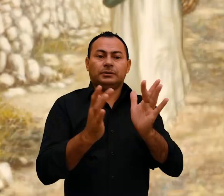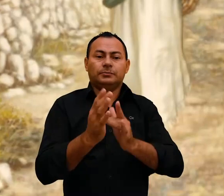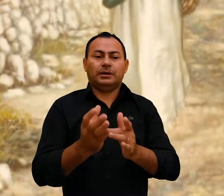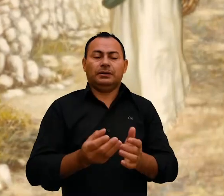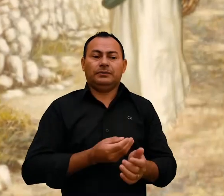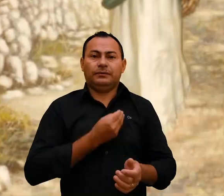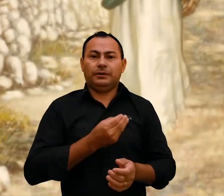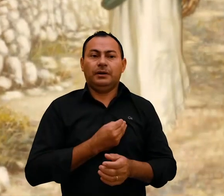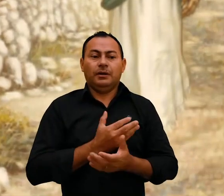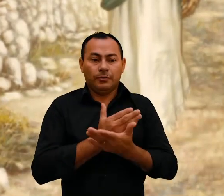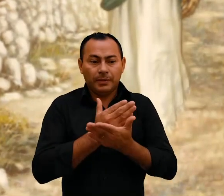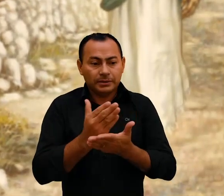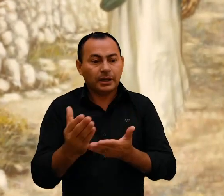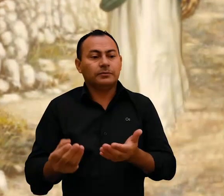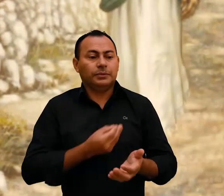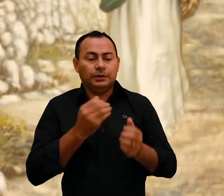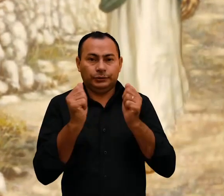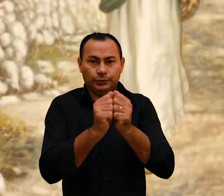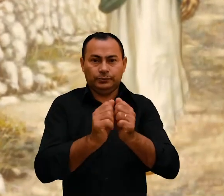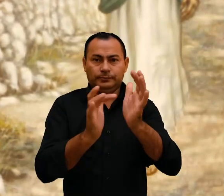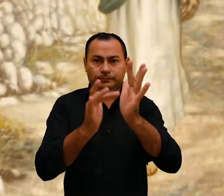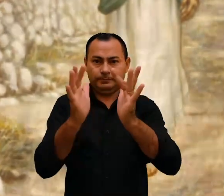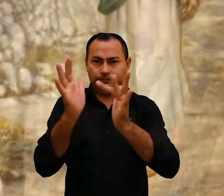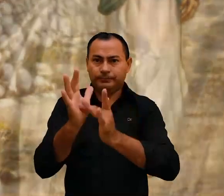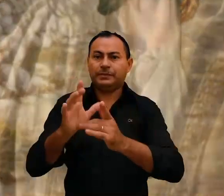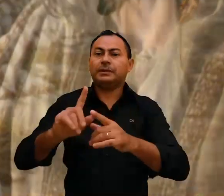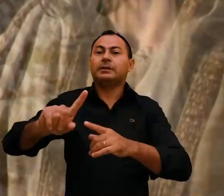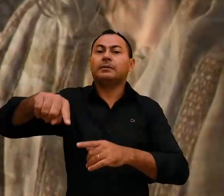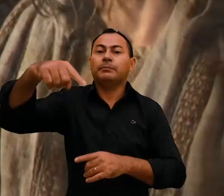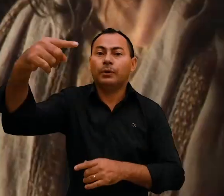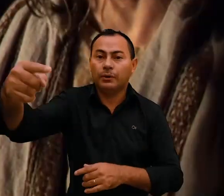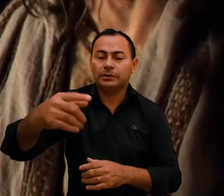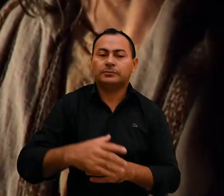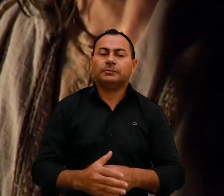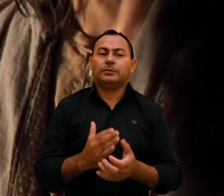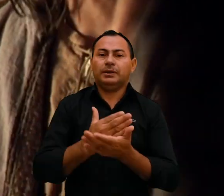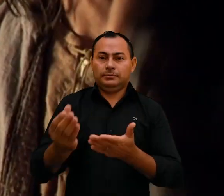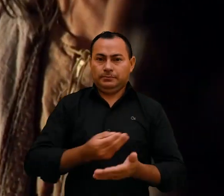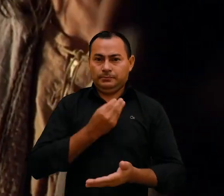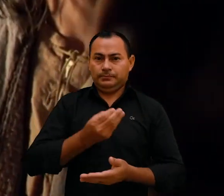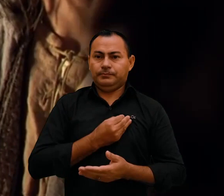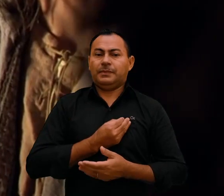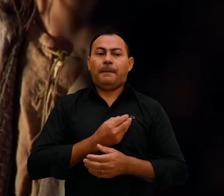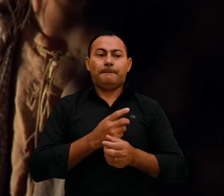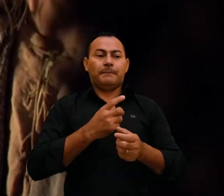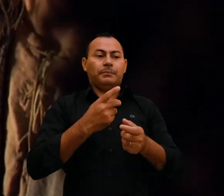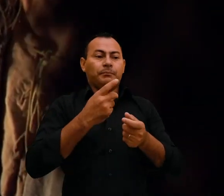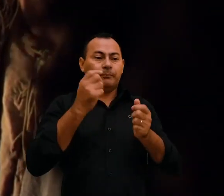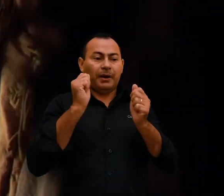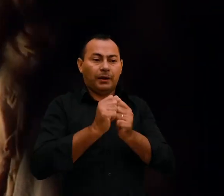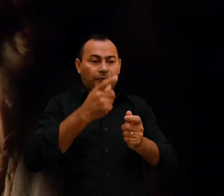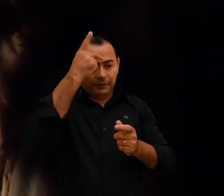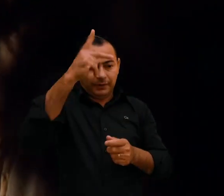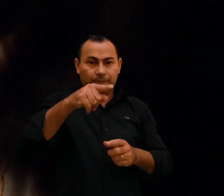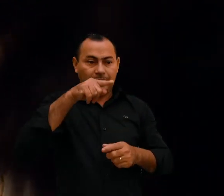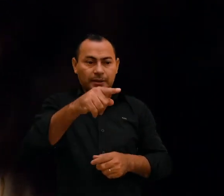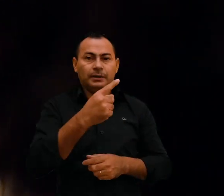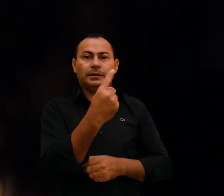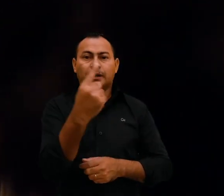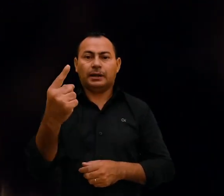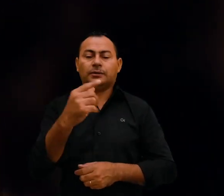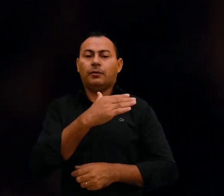onde Jesus vivia passaram a viver com ele mais tarde passaram a viver para ele